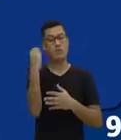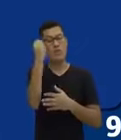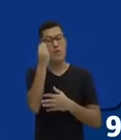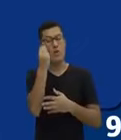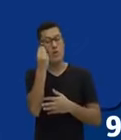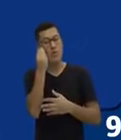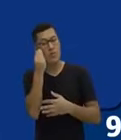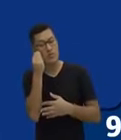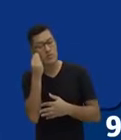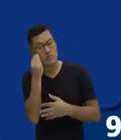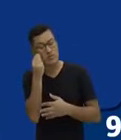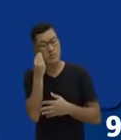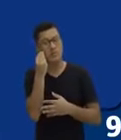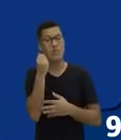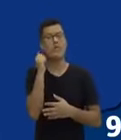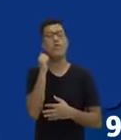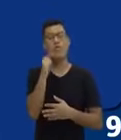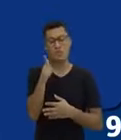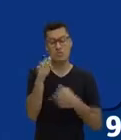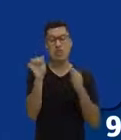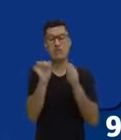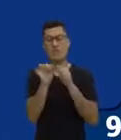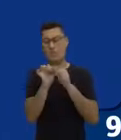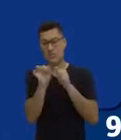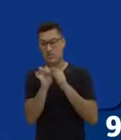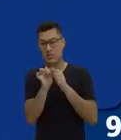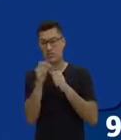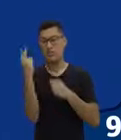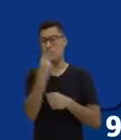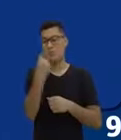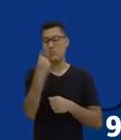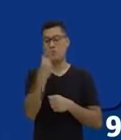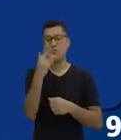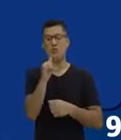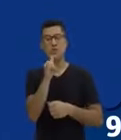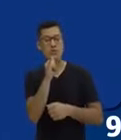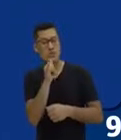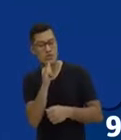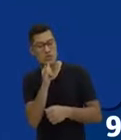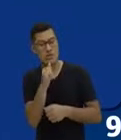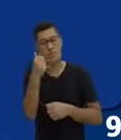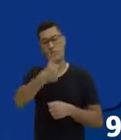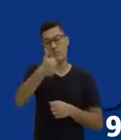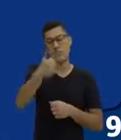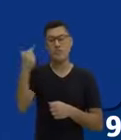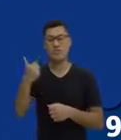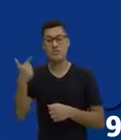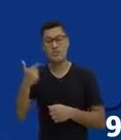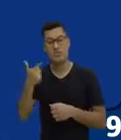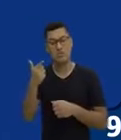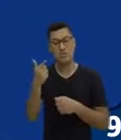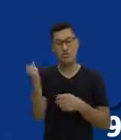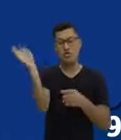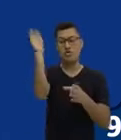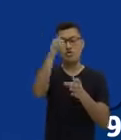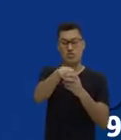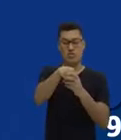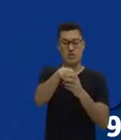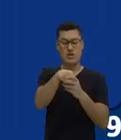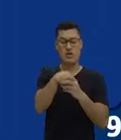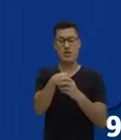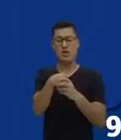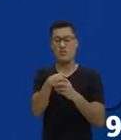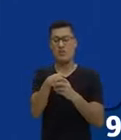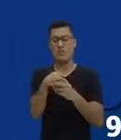possível também eu fazer a situação. Nos dois primeiros exemplos em que a gente jogava o valor, ó, só